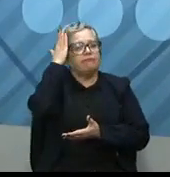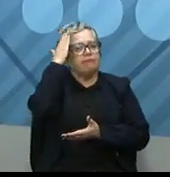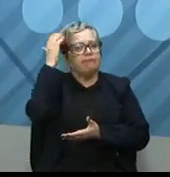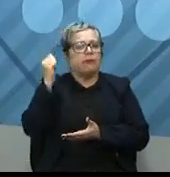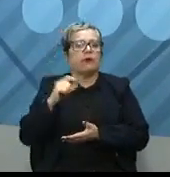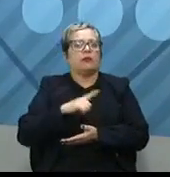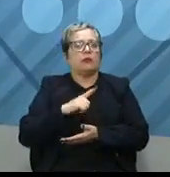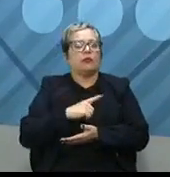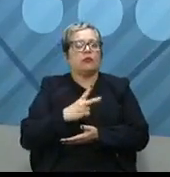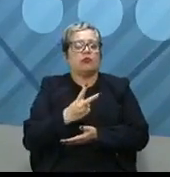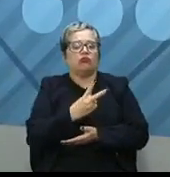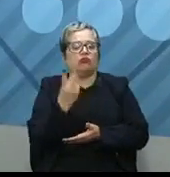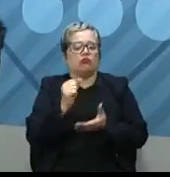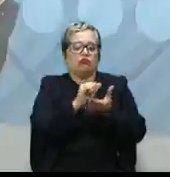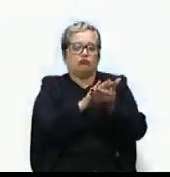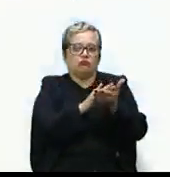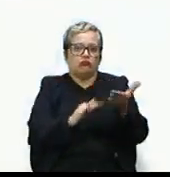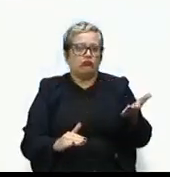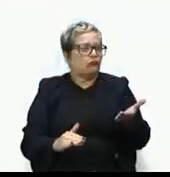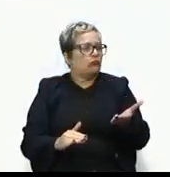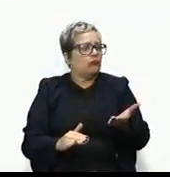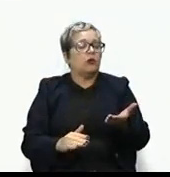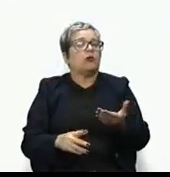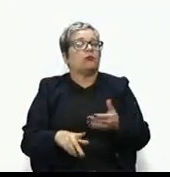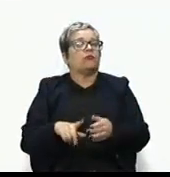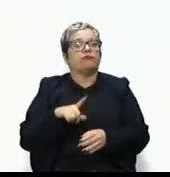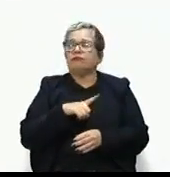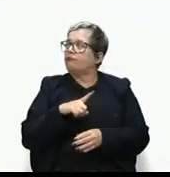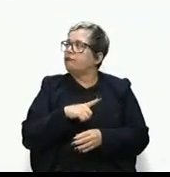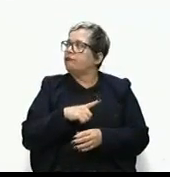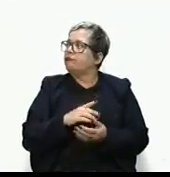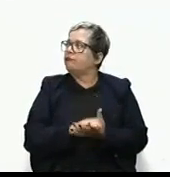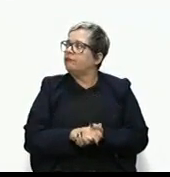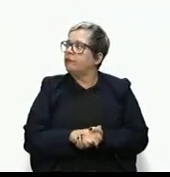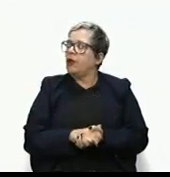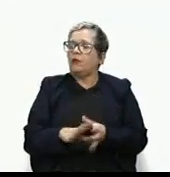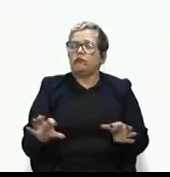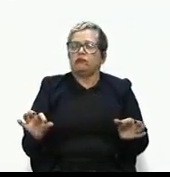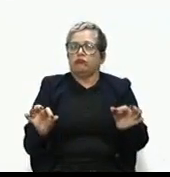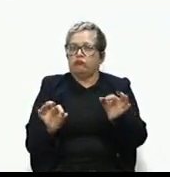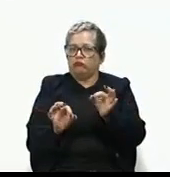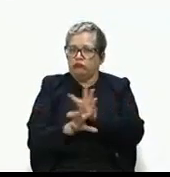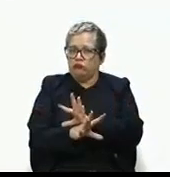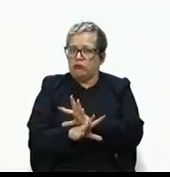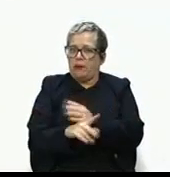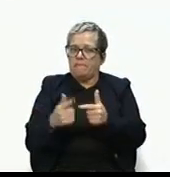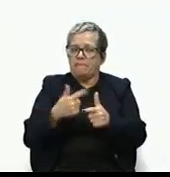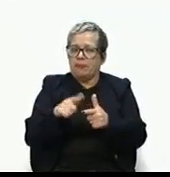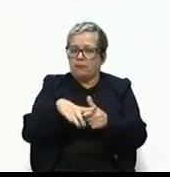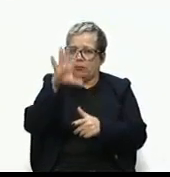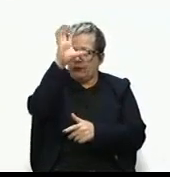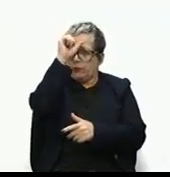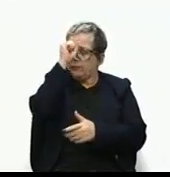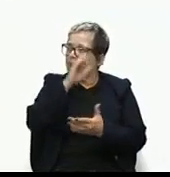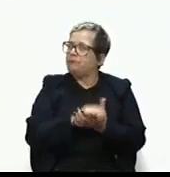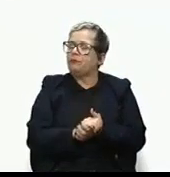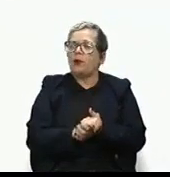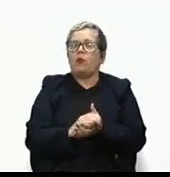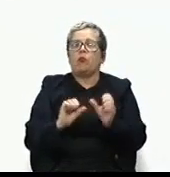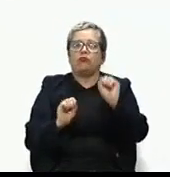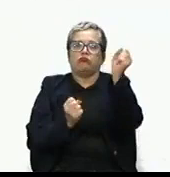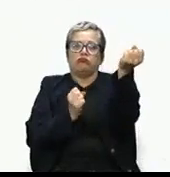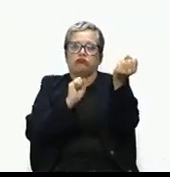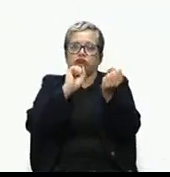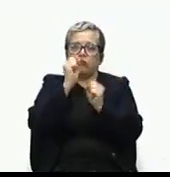vamos fazer agora uma atividade. Então, nós vamos propor para que vocês resolvam a seguinte atividade. Uma